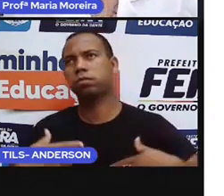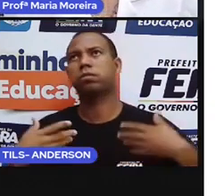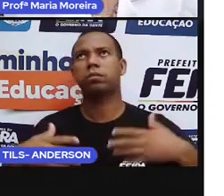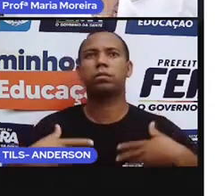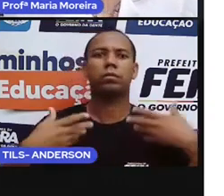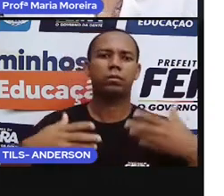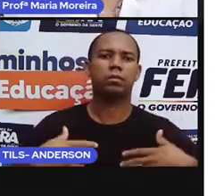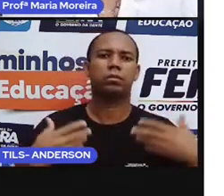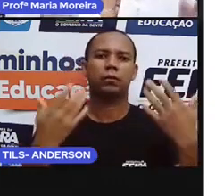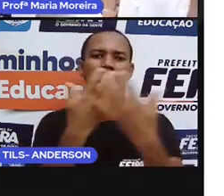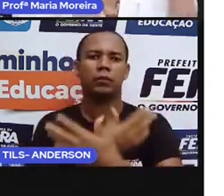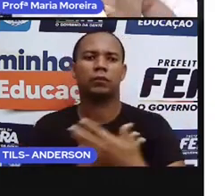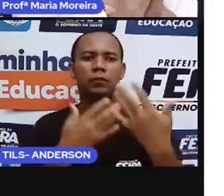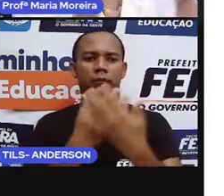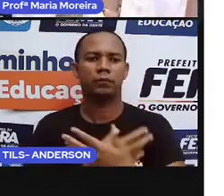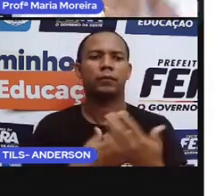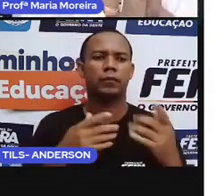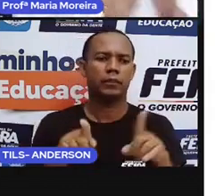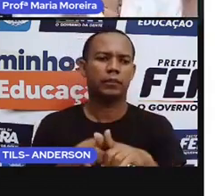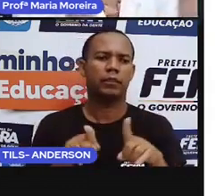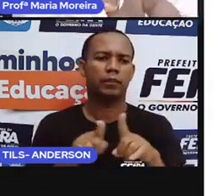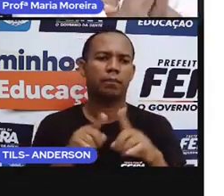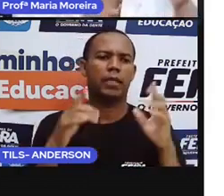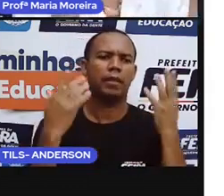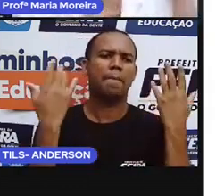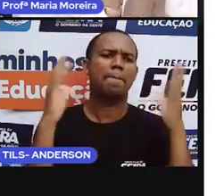indígenas. As palmas, ó.